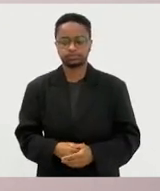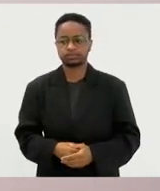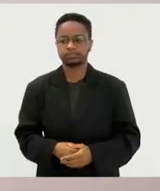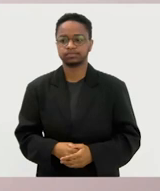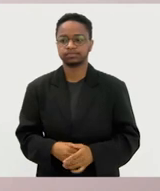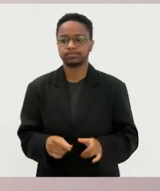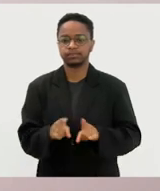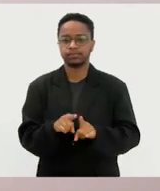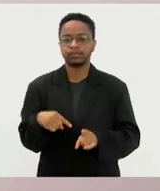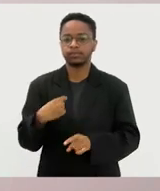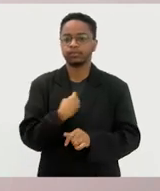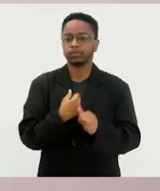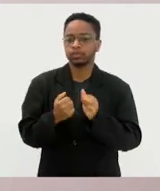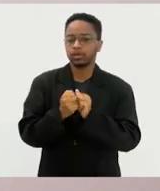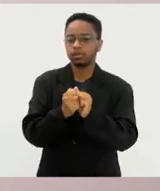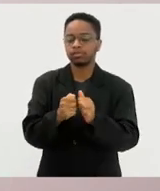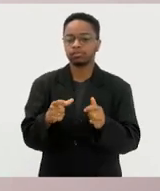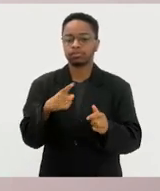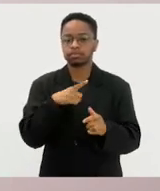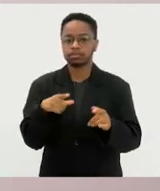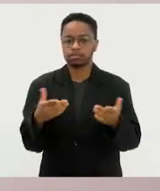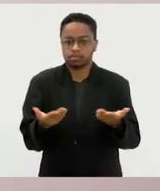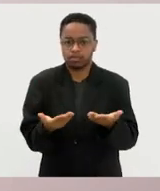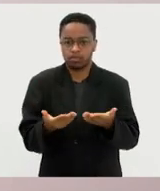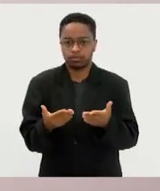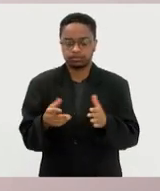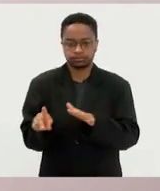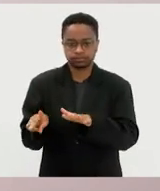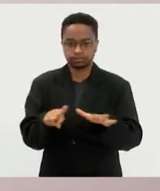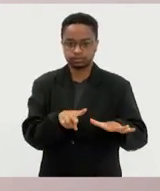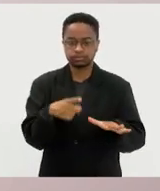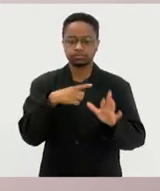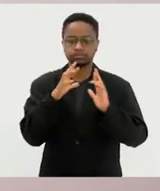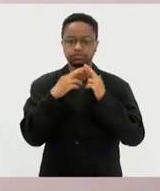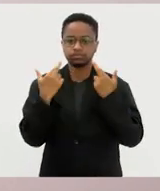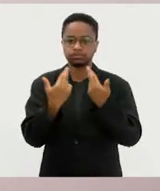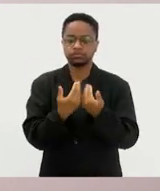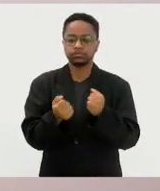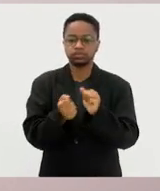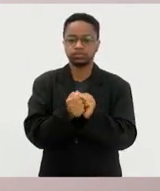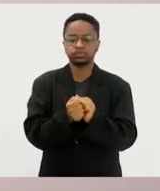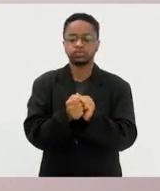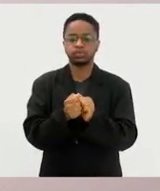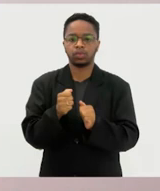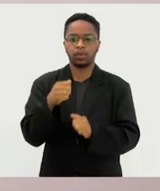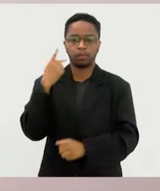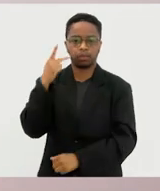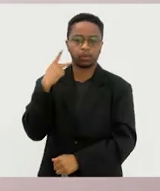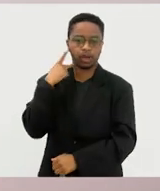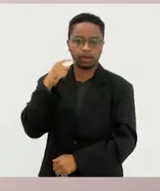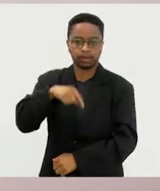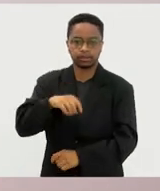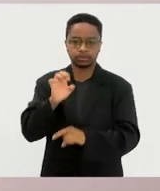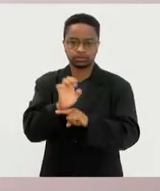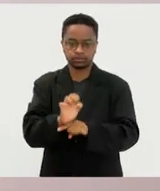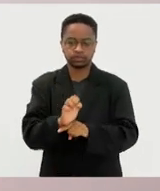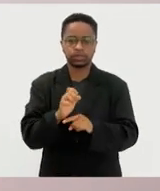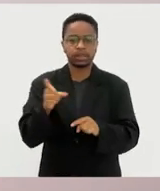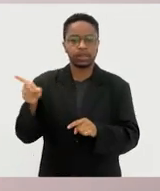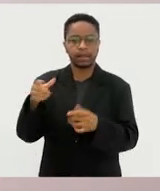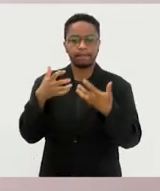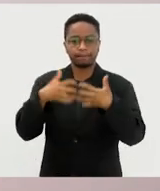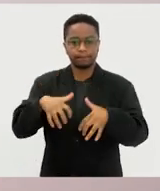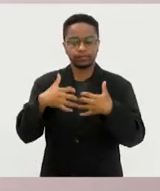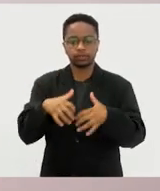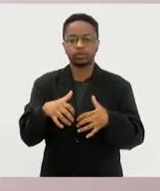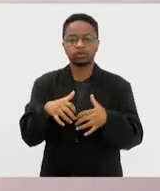junto, inclusive temos essa semana uma audiência com um procurador do Estado em Petrópolis para regularização de terrenos, de apropriação